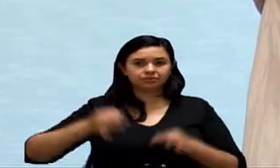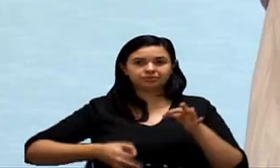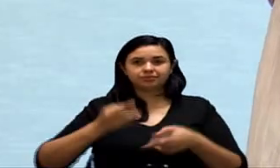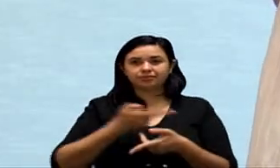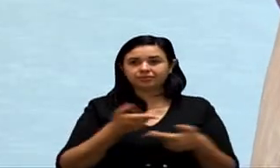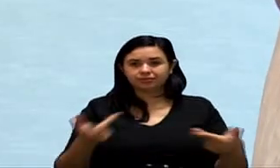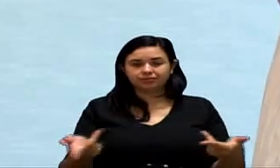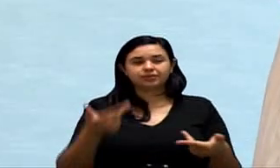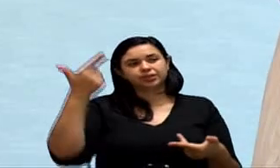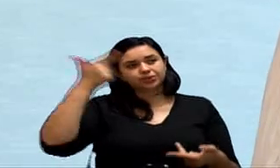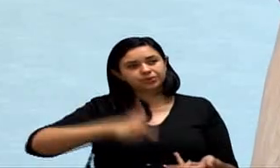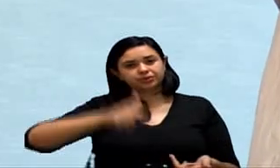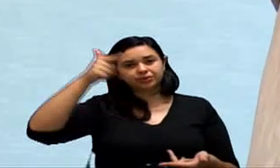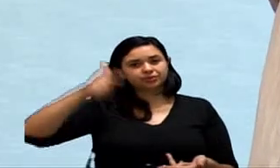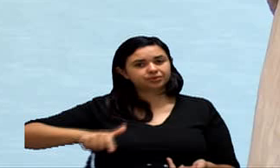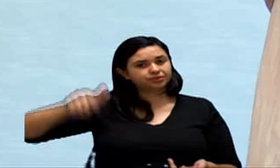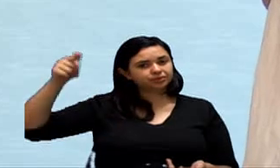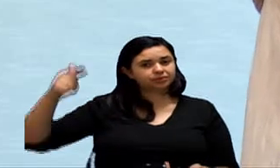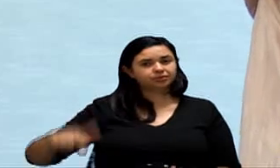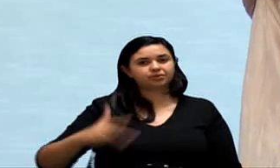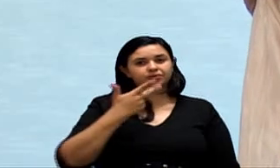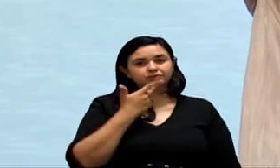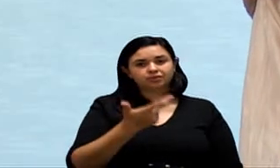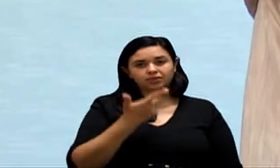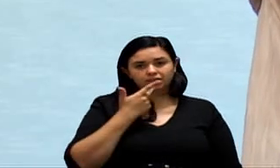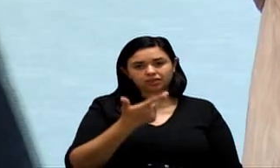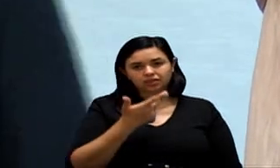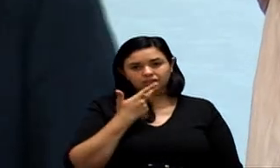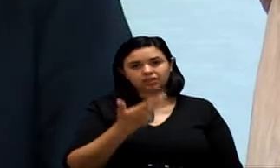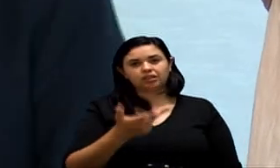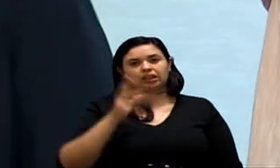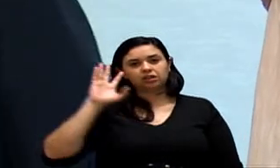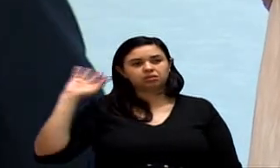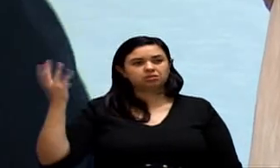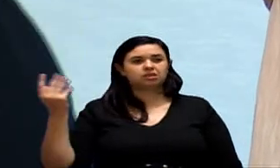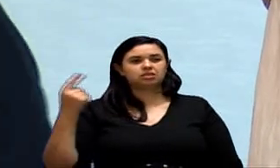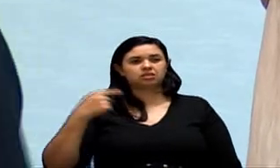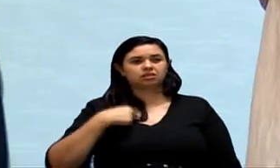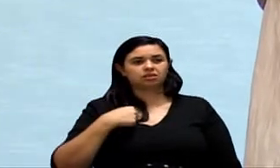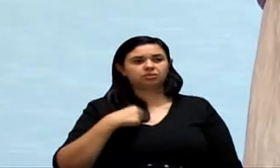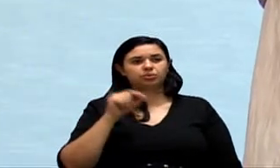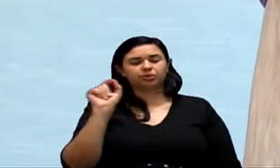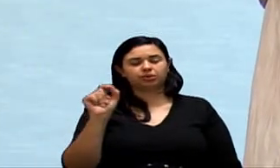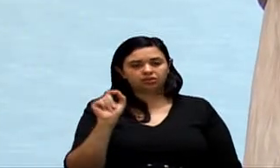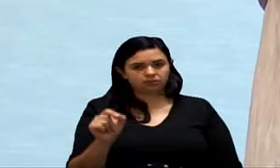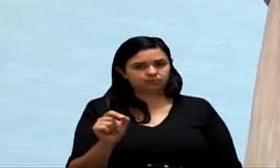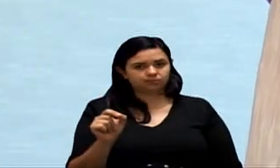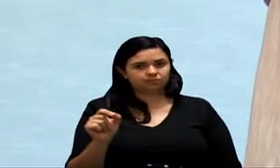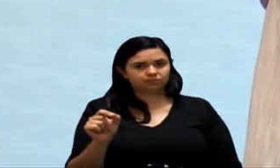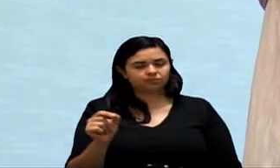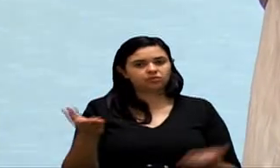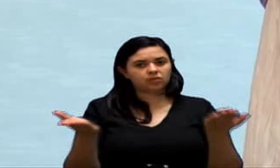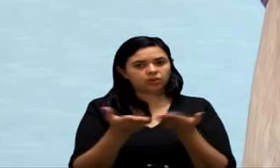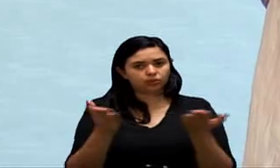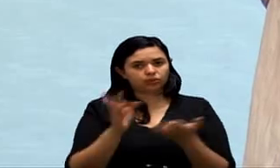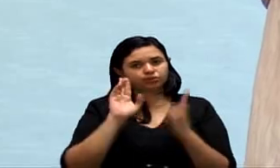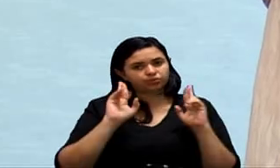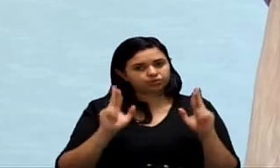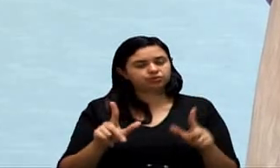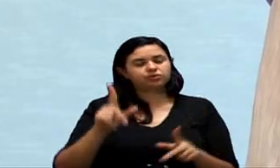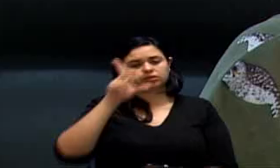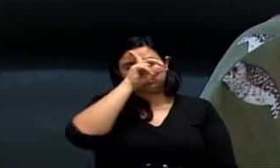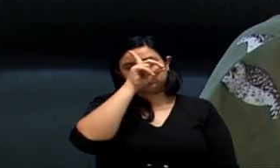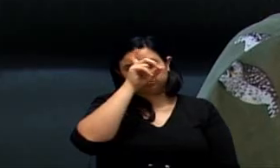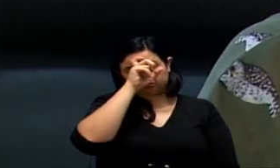repetir, vereadora Fernanda, inúmeras vezes a tragédia que elas passaram. E isto hoje está sendo assumido pelo